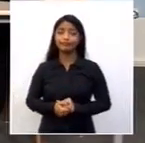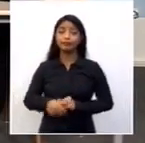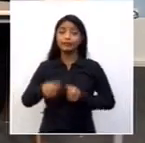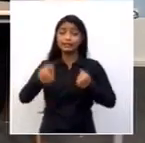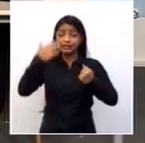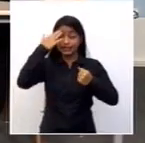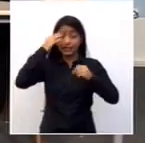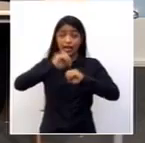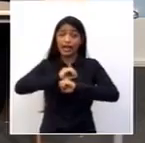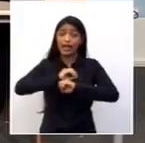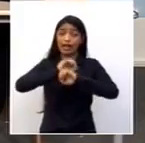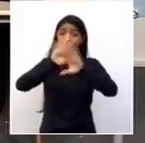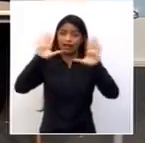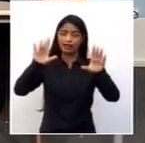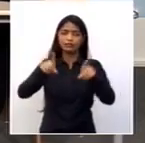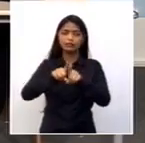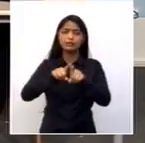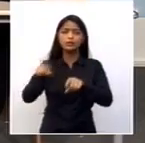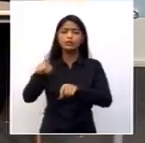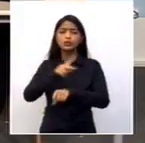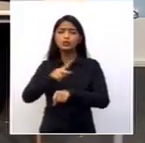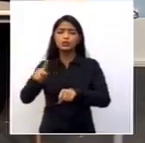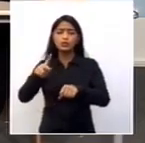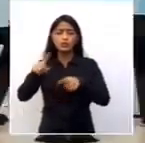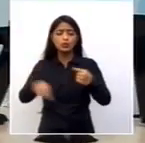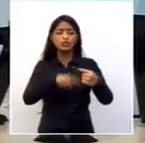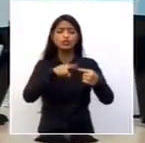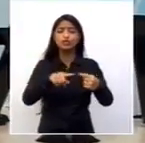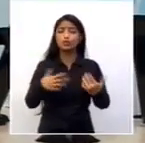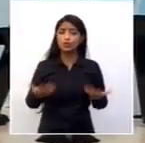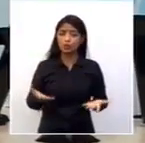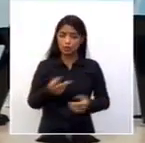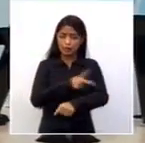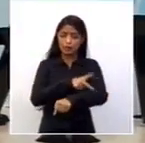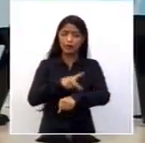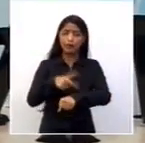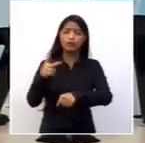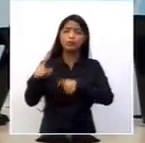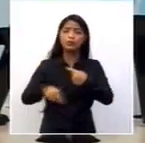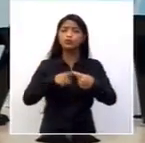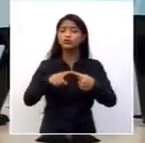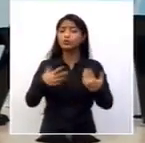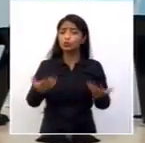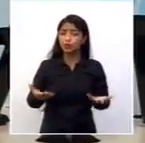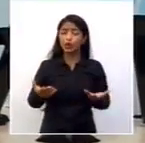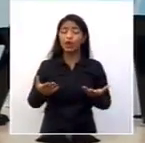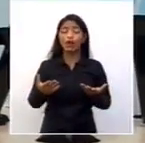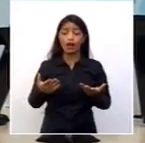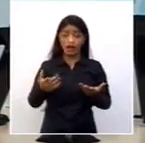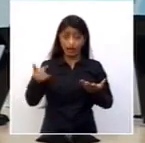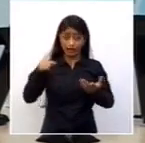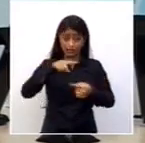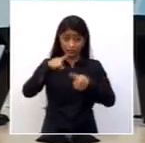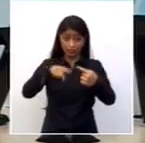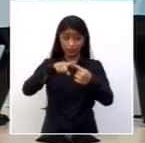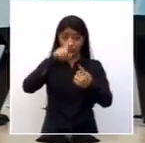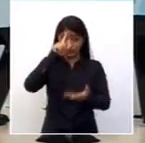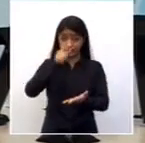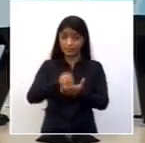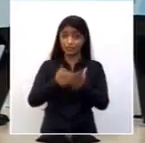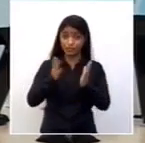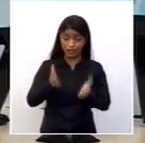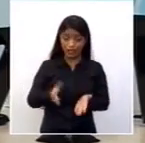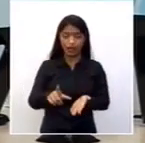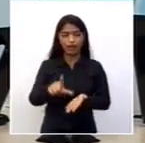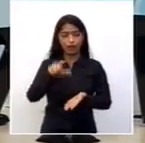e da intencionalidade pedagógica do professor, porque é isso que vai definir qual o melhor instrumento, qual a melhor ferramenta